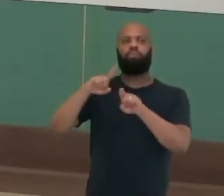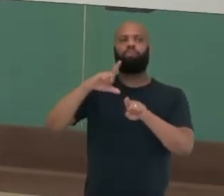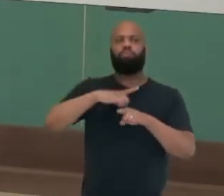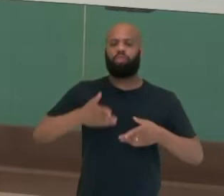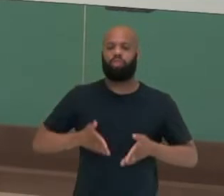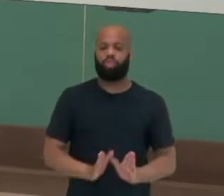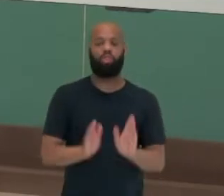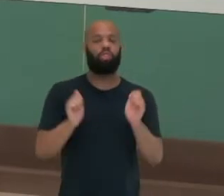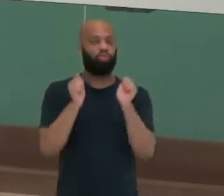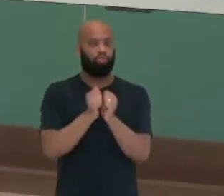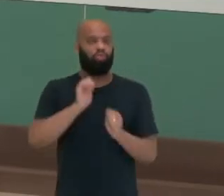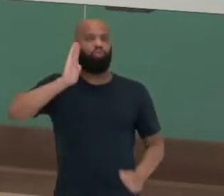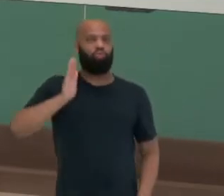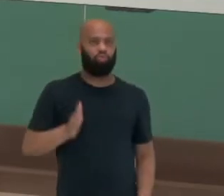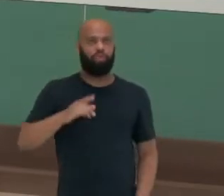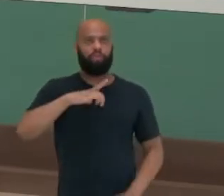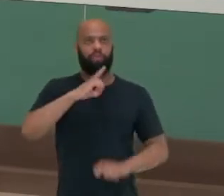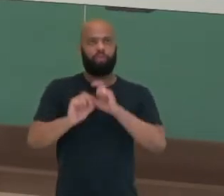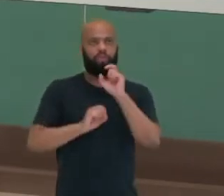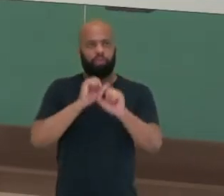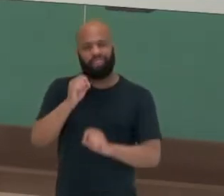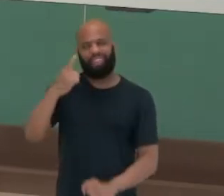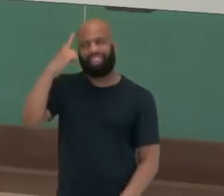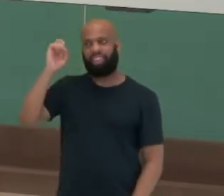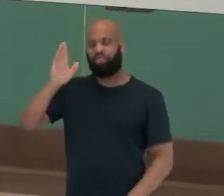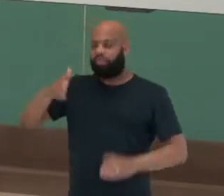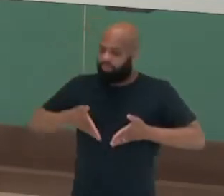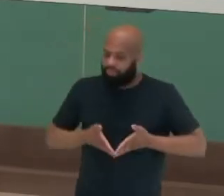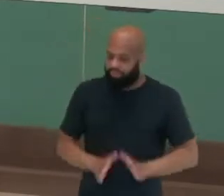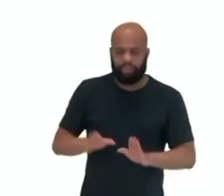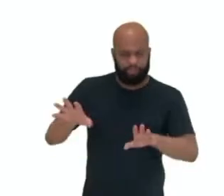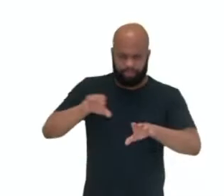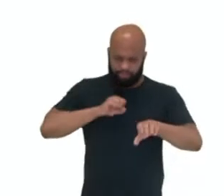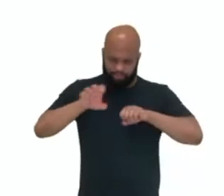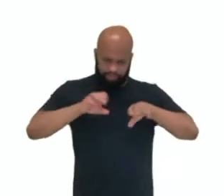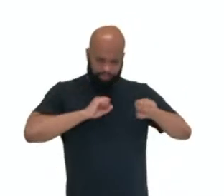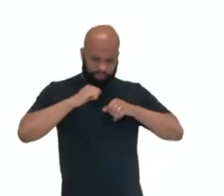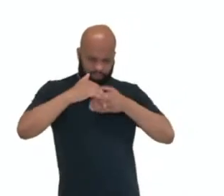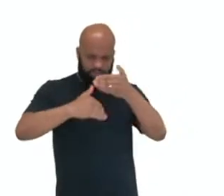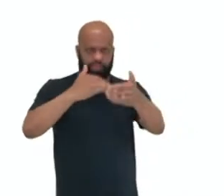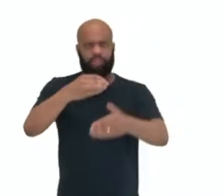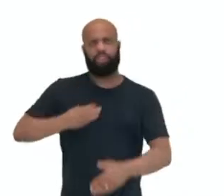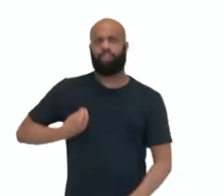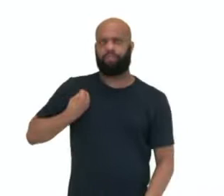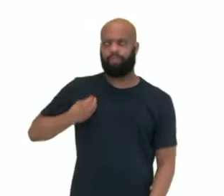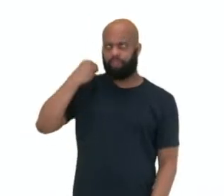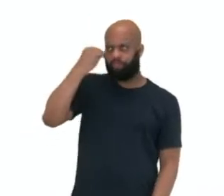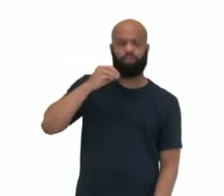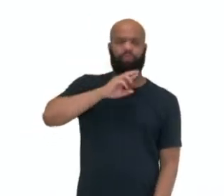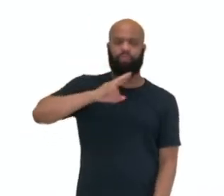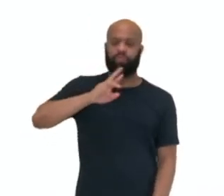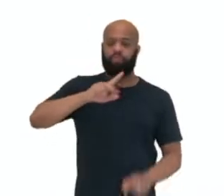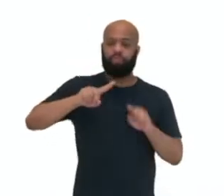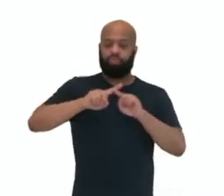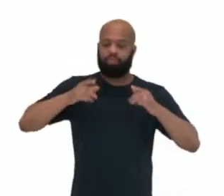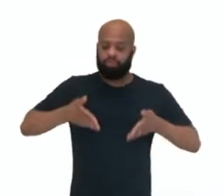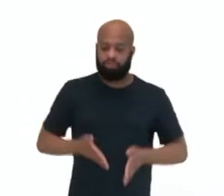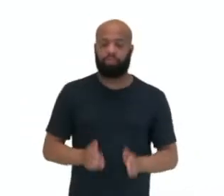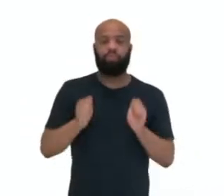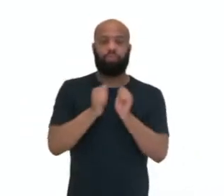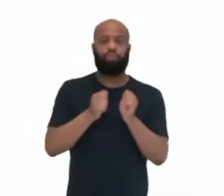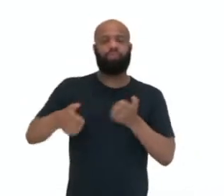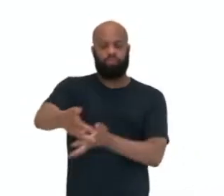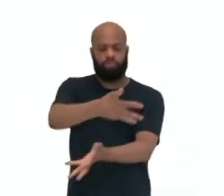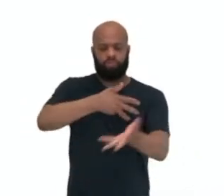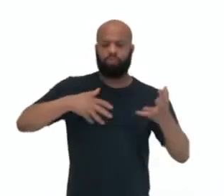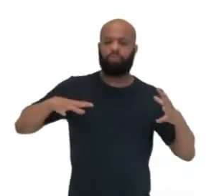nascem conosco. Ideias inatas são aquelas que não são adquiridas, mas que nascem conosco e são compartilhadas